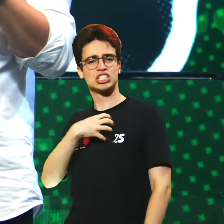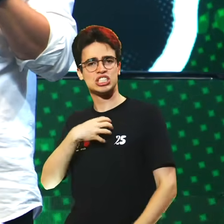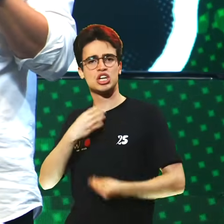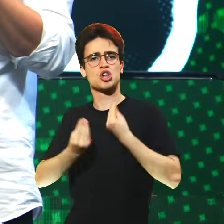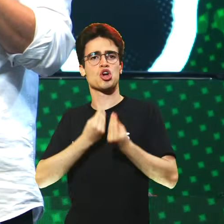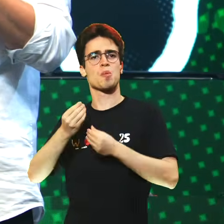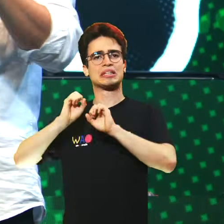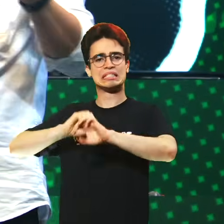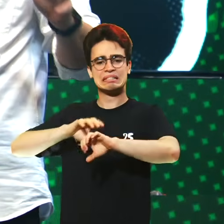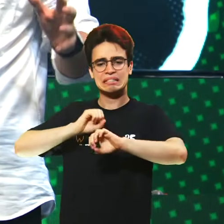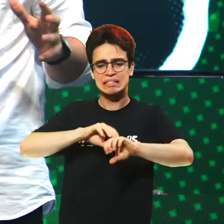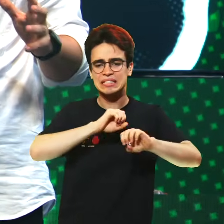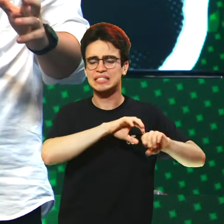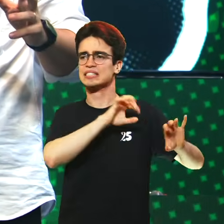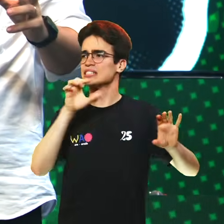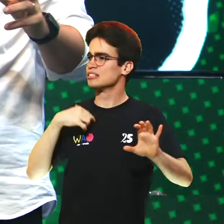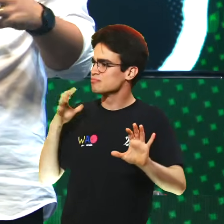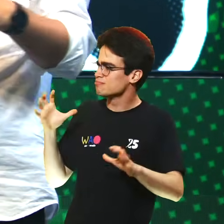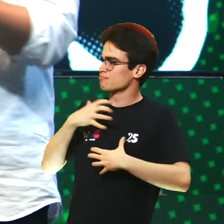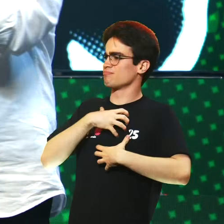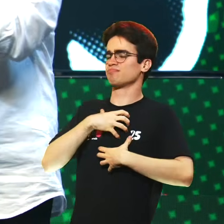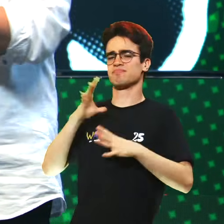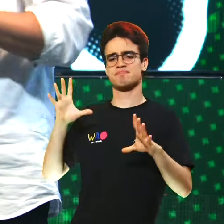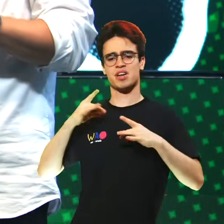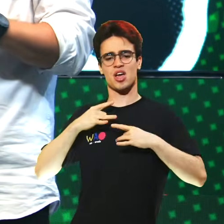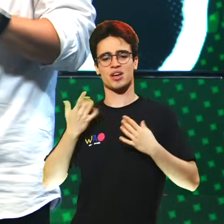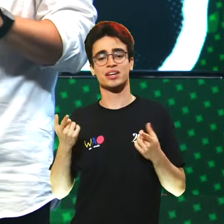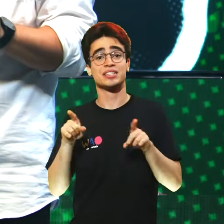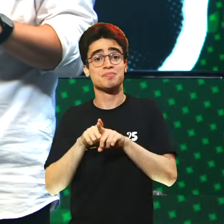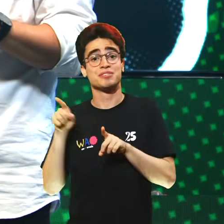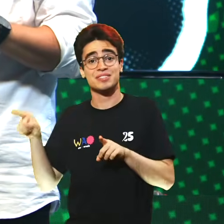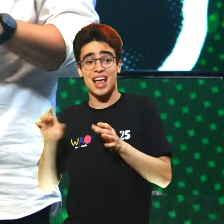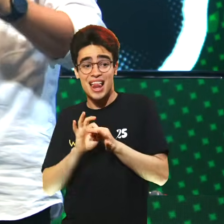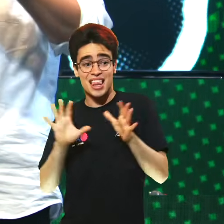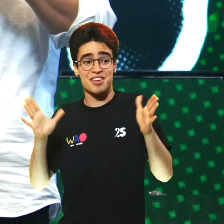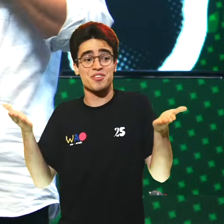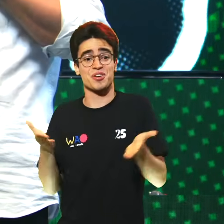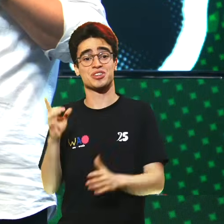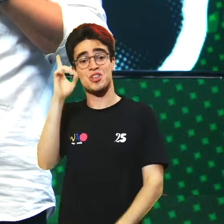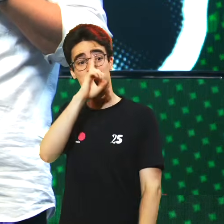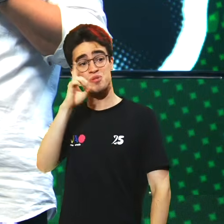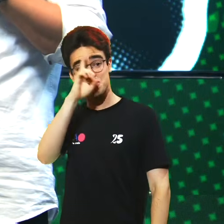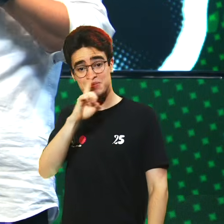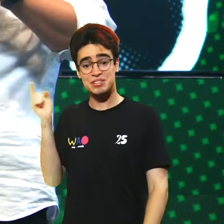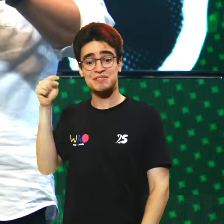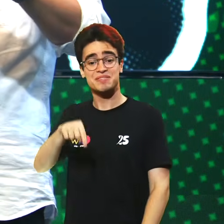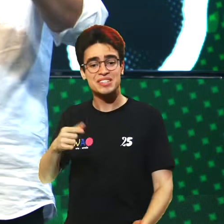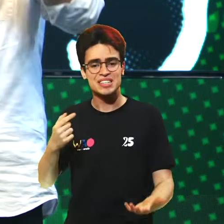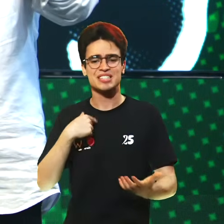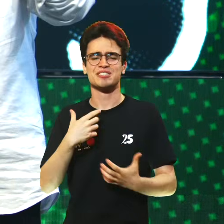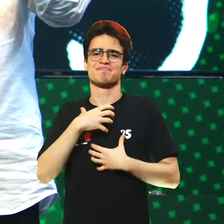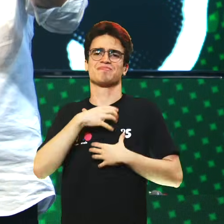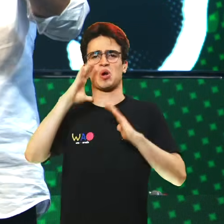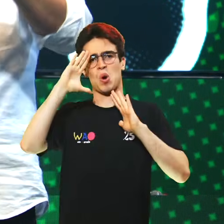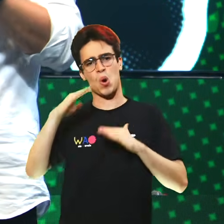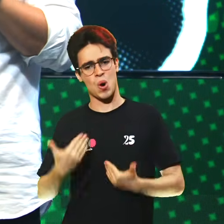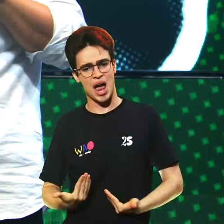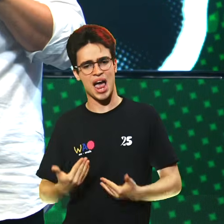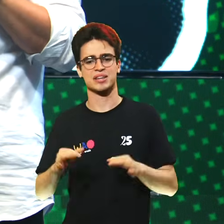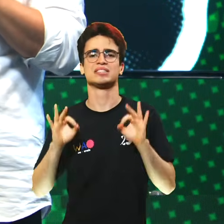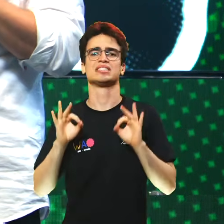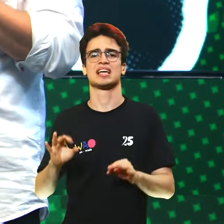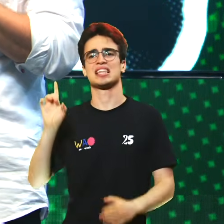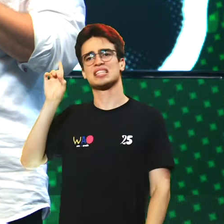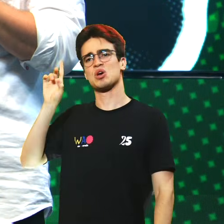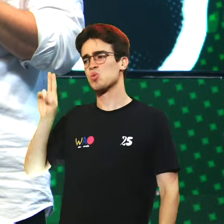de falar, sempre me inspirou. E abrir a agenda no domingo para vir aqui, eu fico honrado. Temos certeza que Deus vai